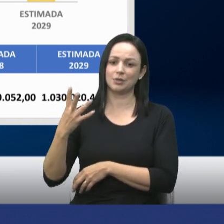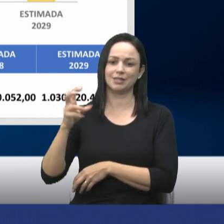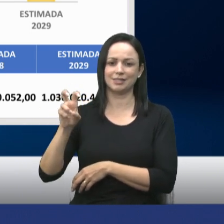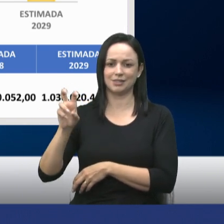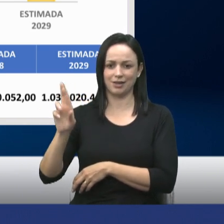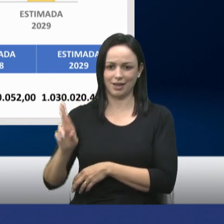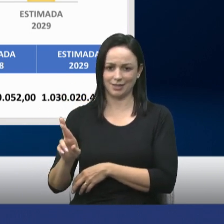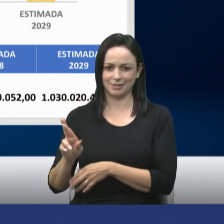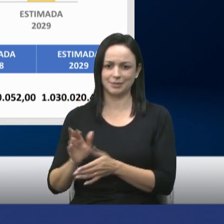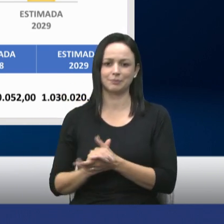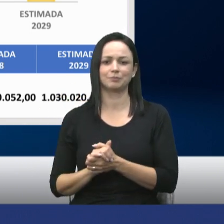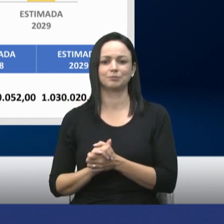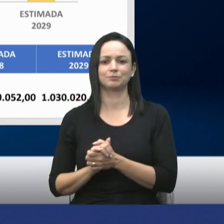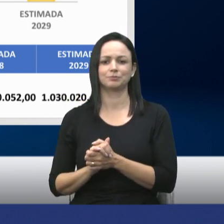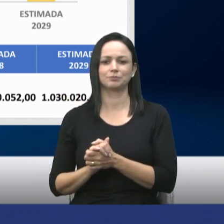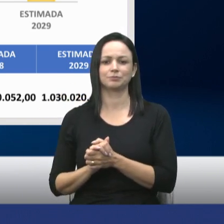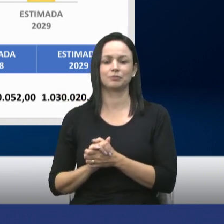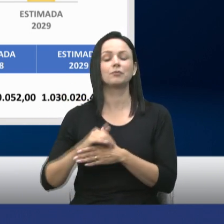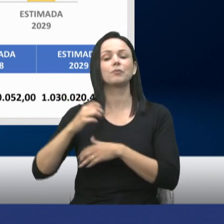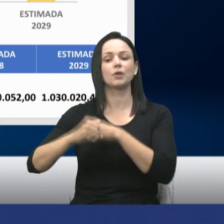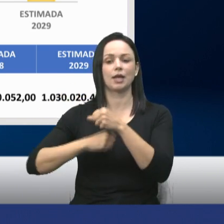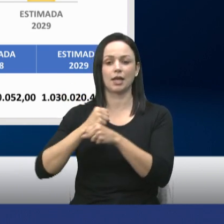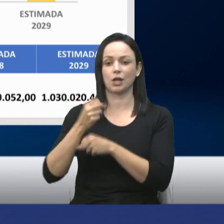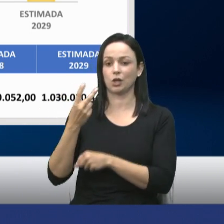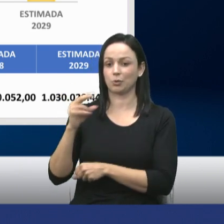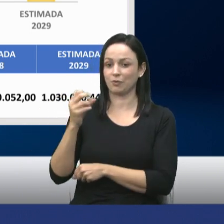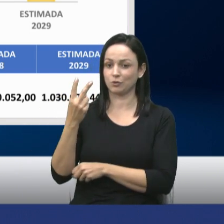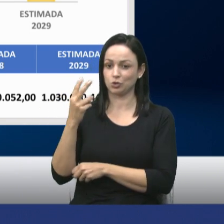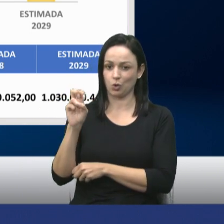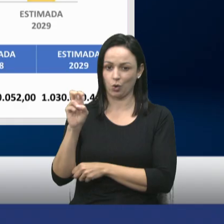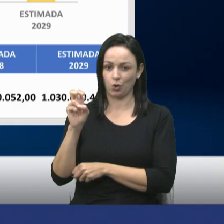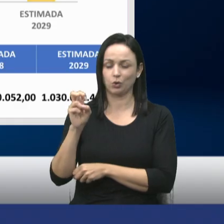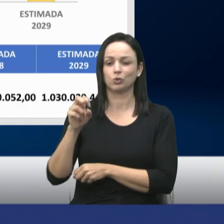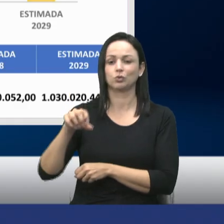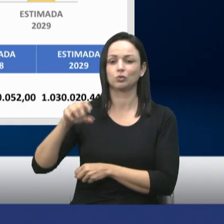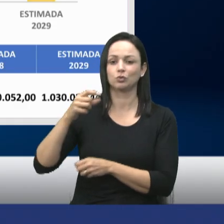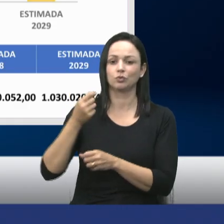855.874.945 reais. Para 2028, R$